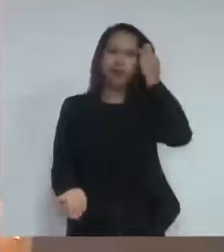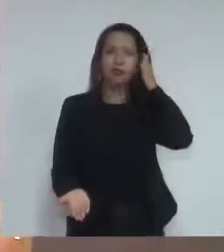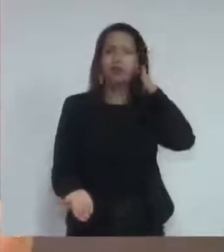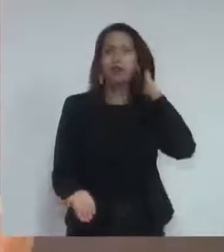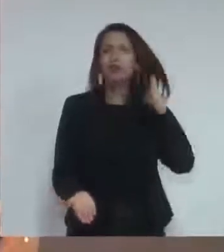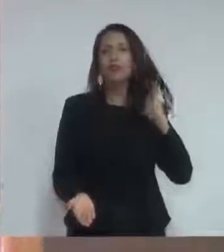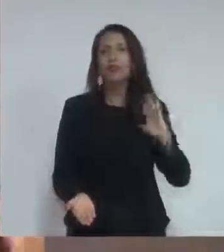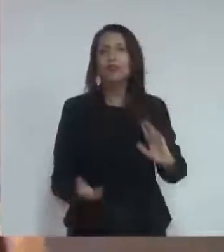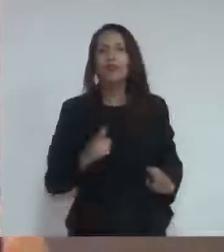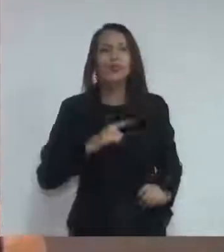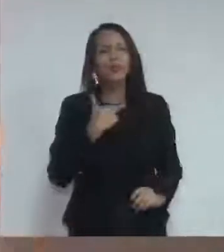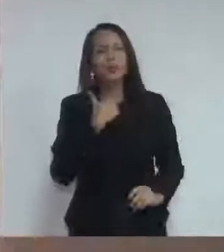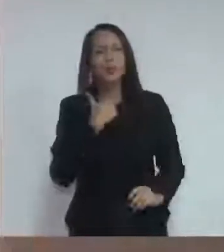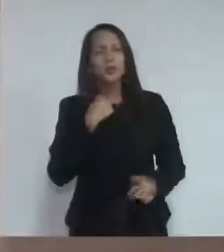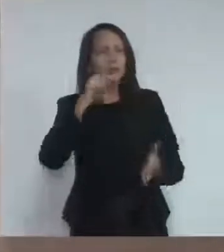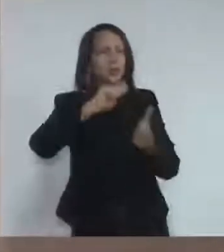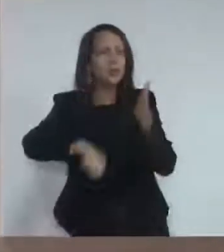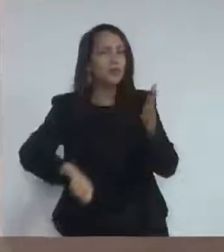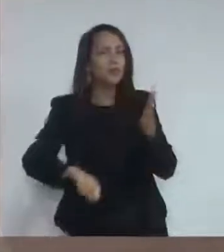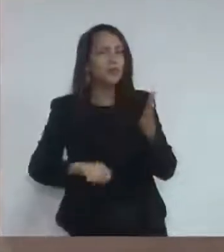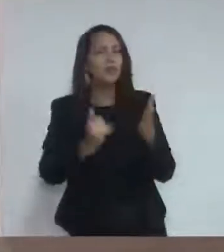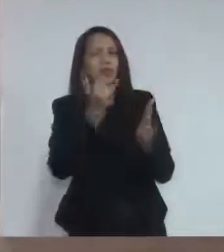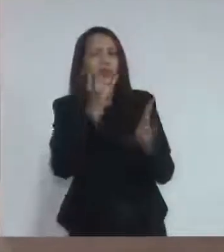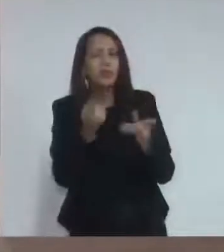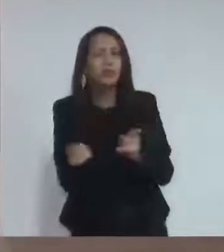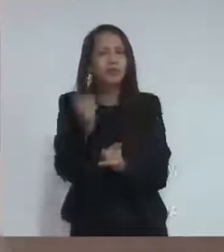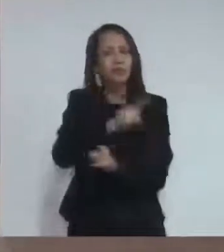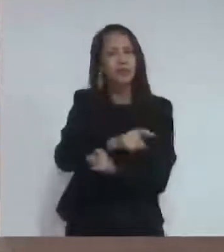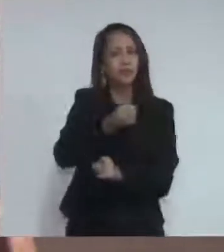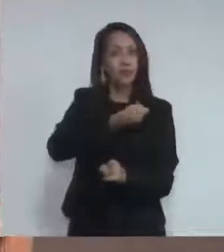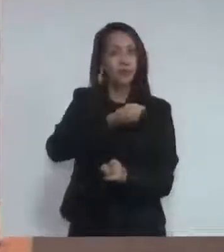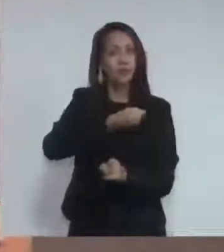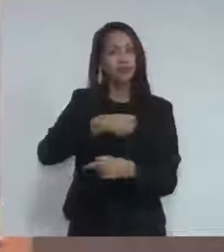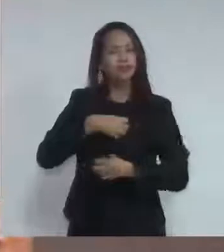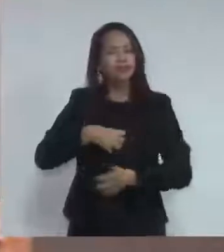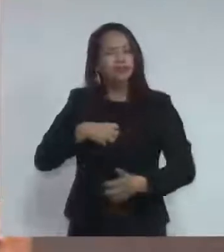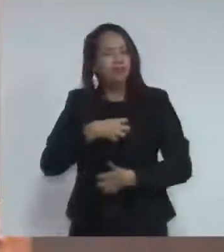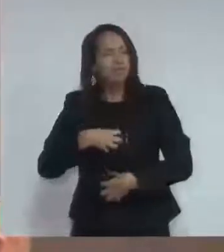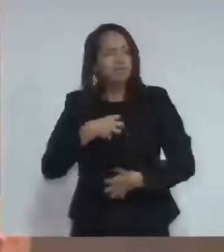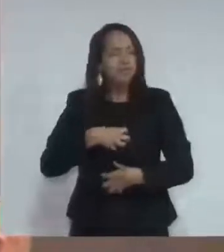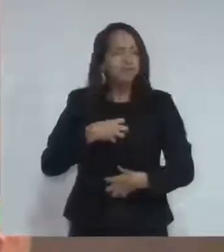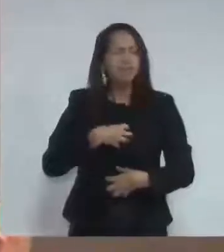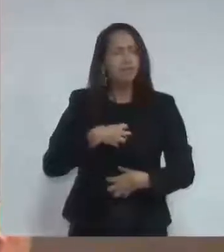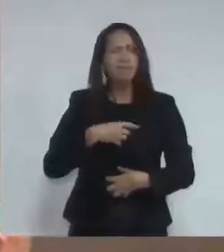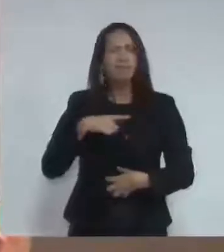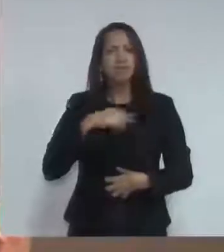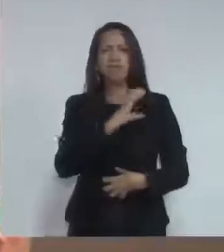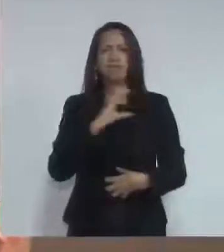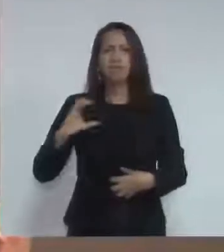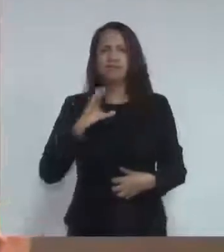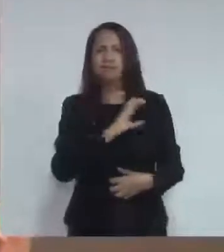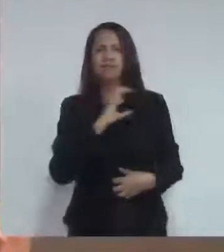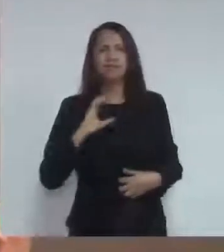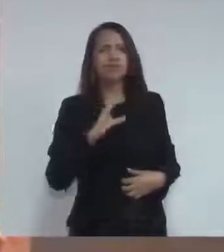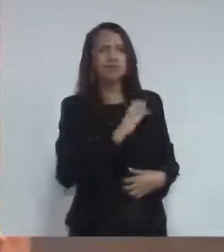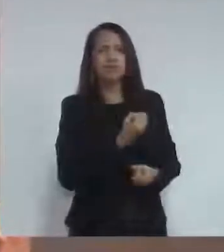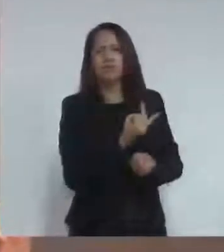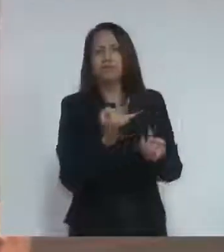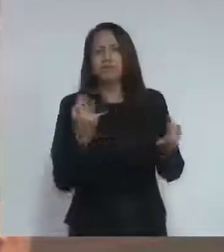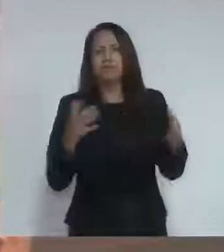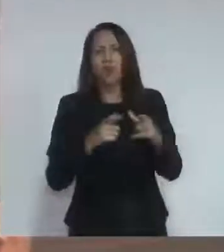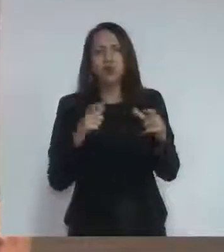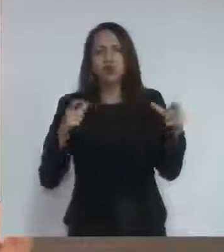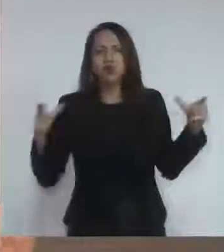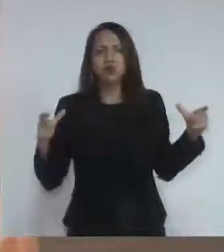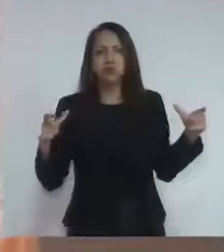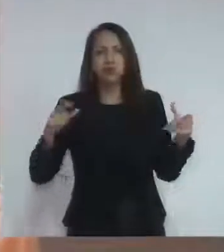sim. Vou voltar com aquele número que me incomoda. Me incomoda a gente ter tanto cargo comissionado e não contratar o que precisa